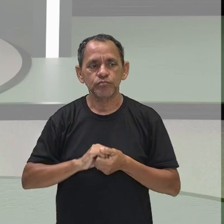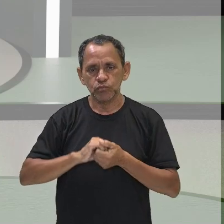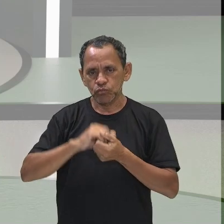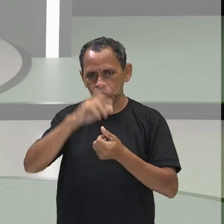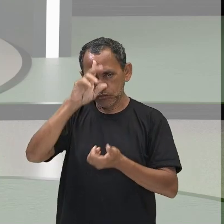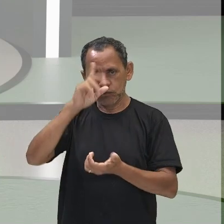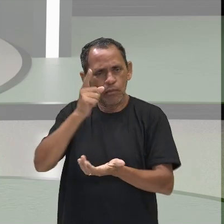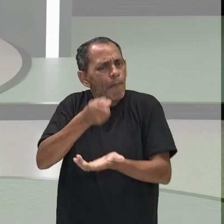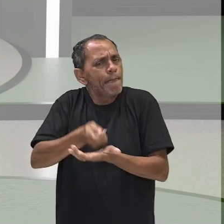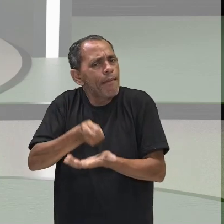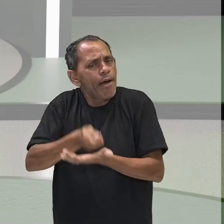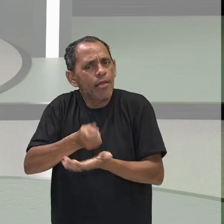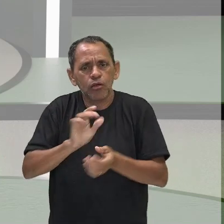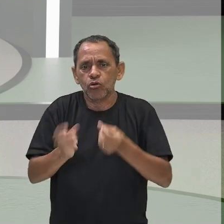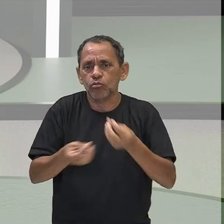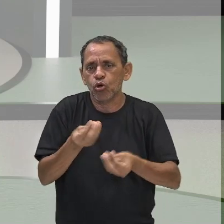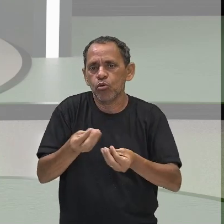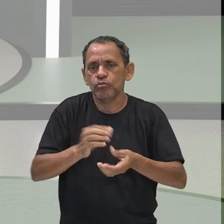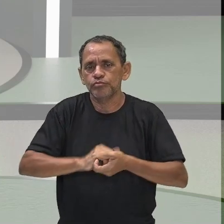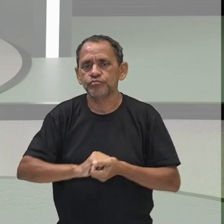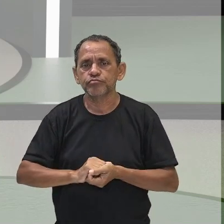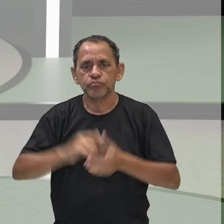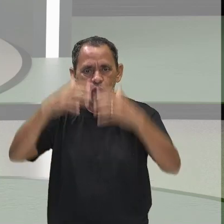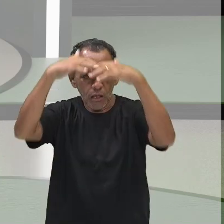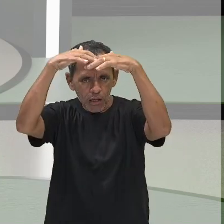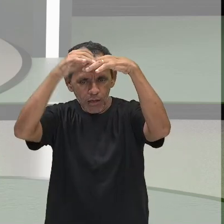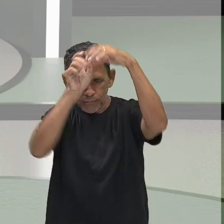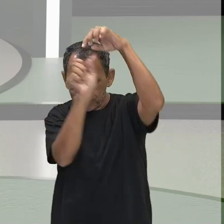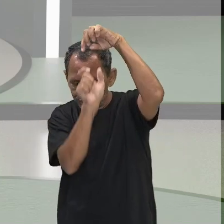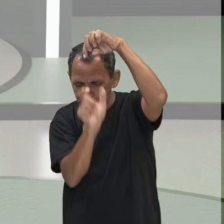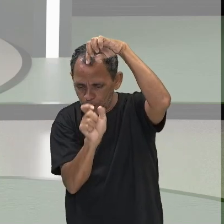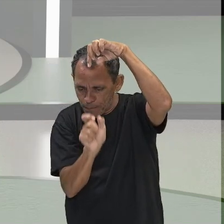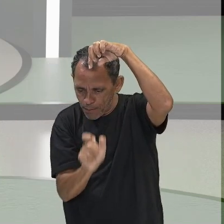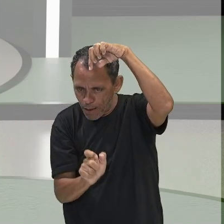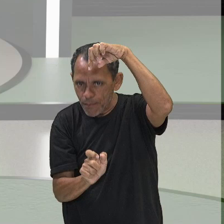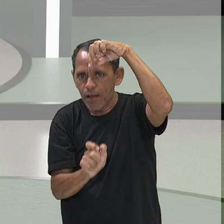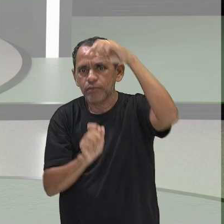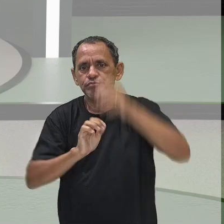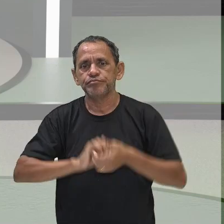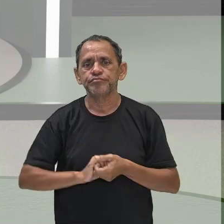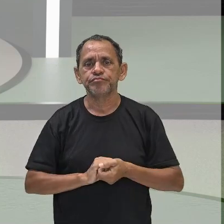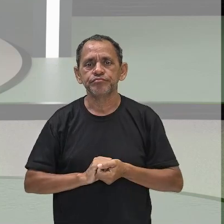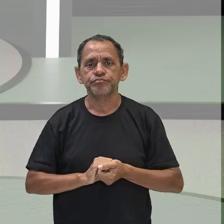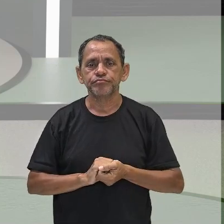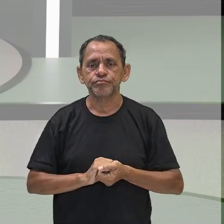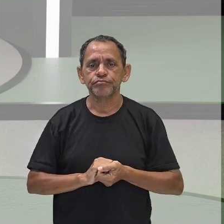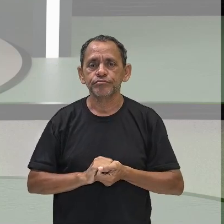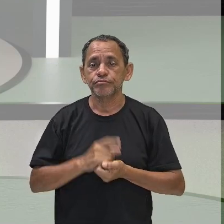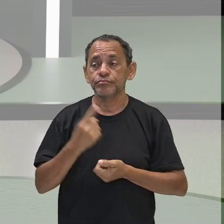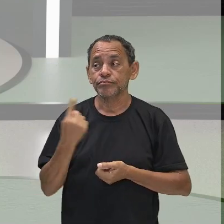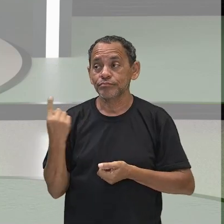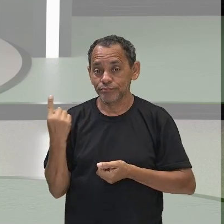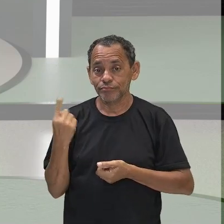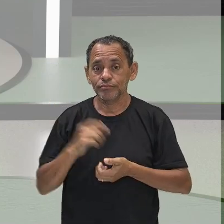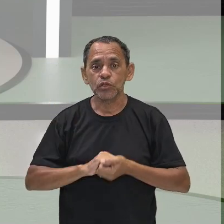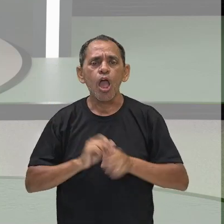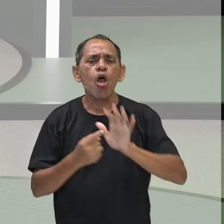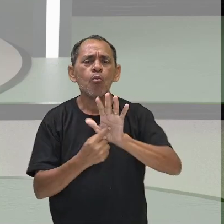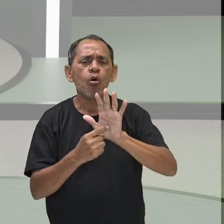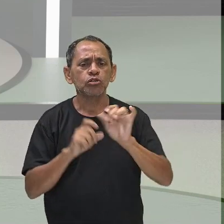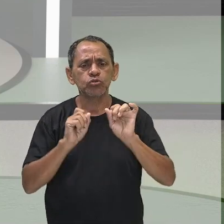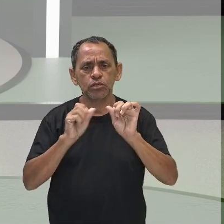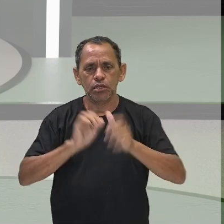são comandados pela própria medula espinhal, tá? Vamos ver aqui na ilustração aí toda